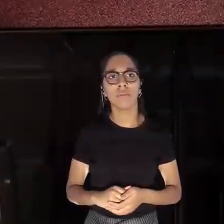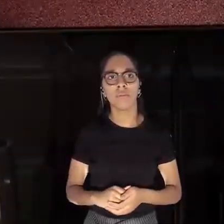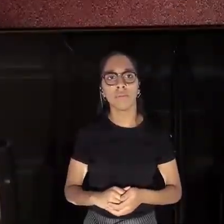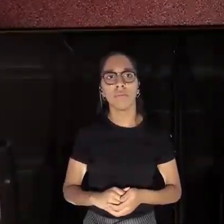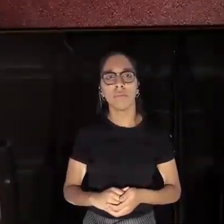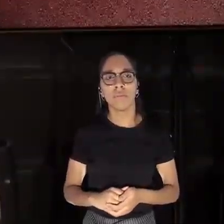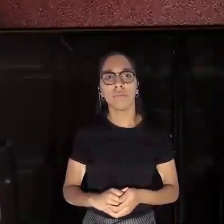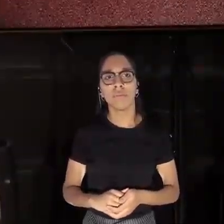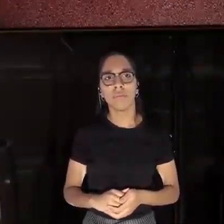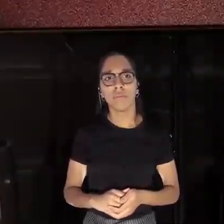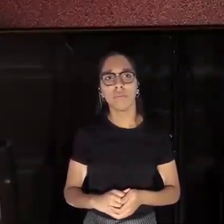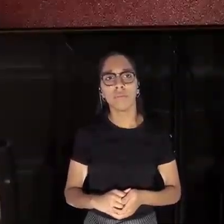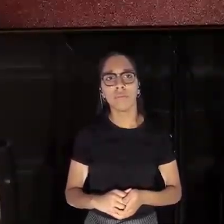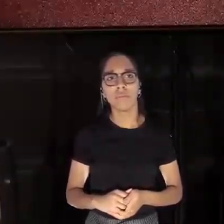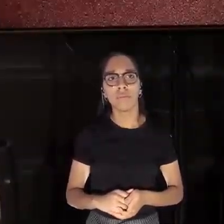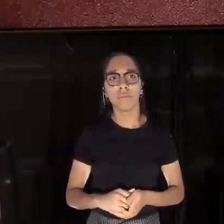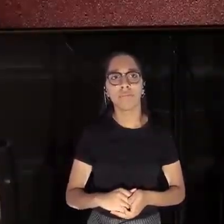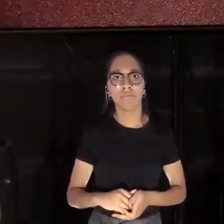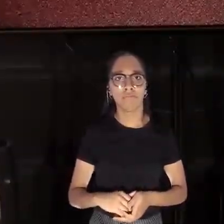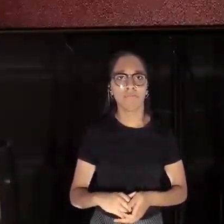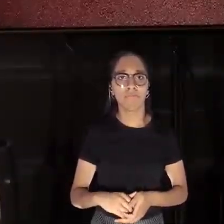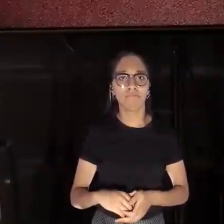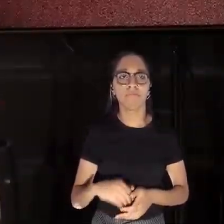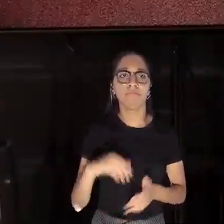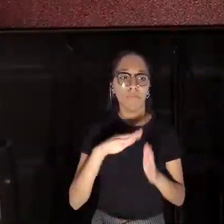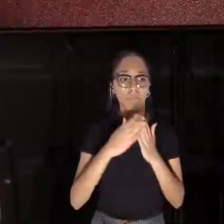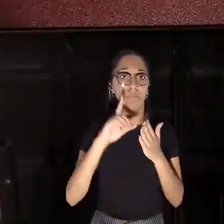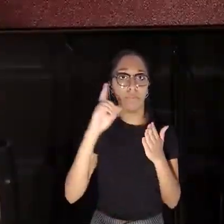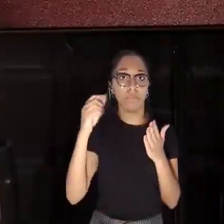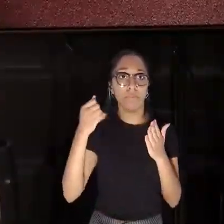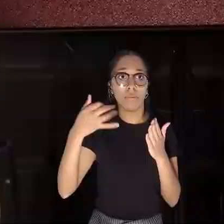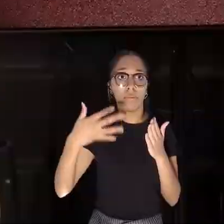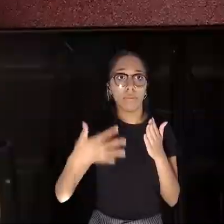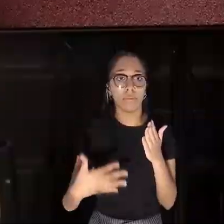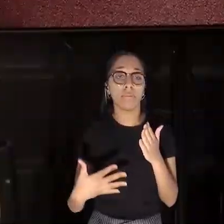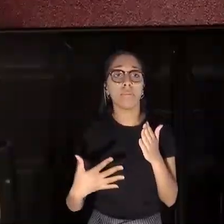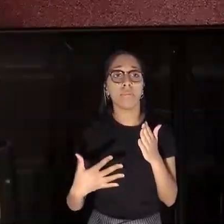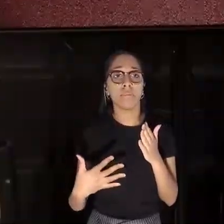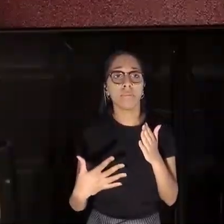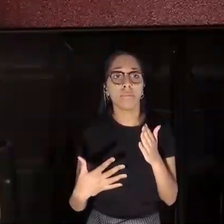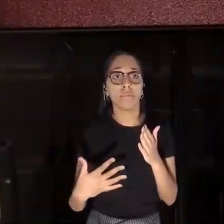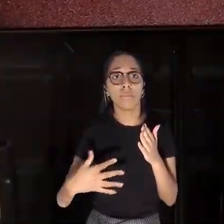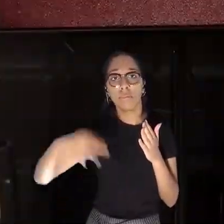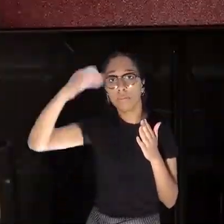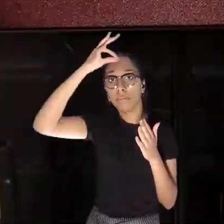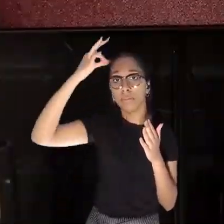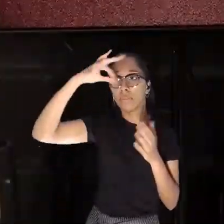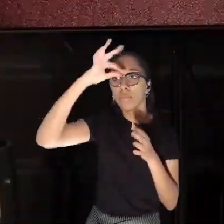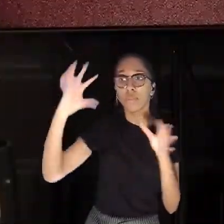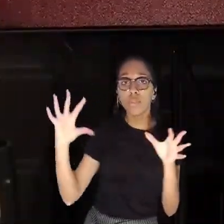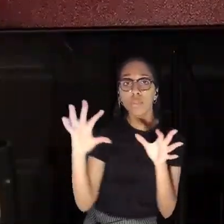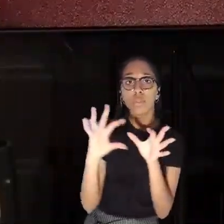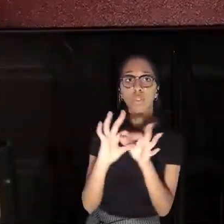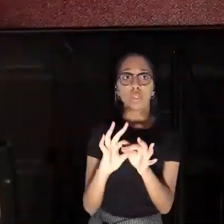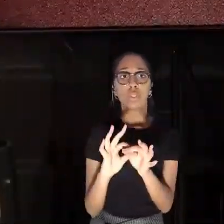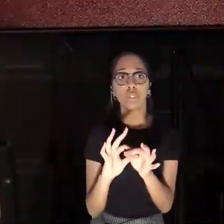Se você rompe o selo de um produto, ele perde a garantia. Se você arranca a etiqueta de uma camisa, você não pode